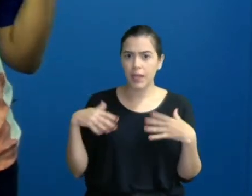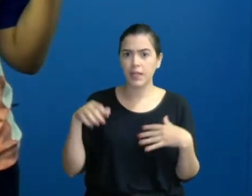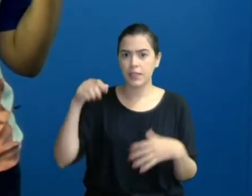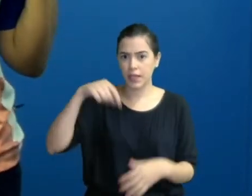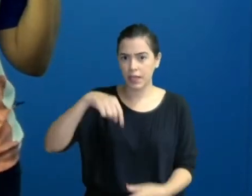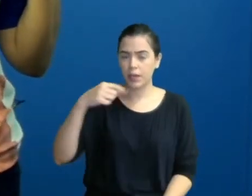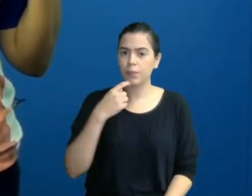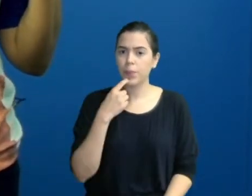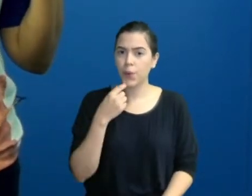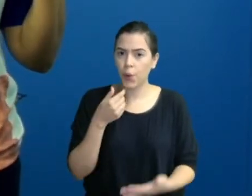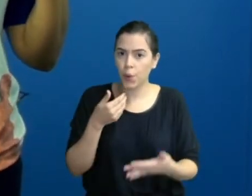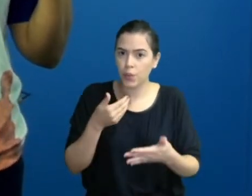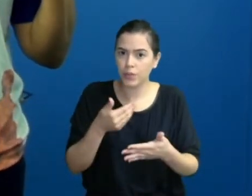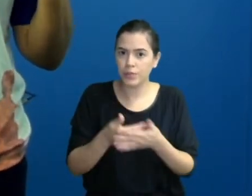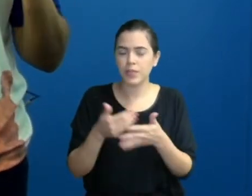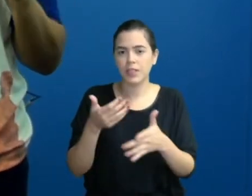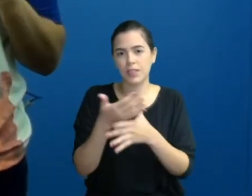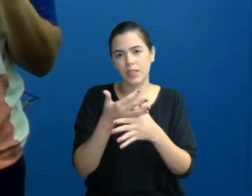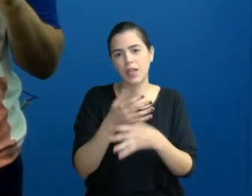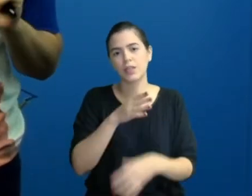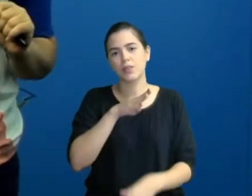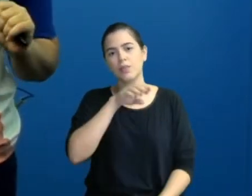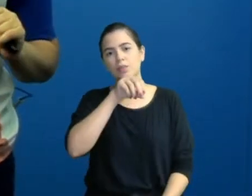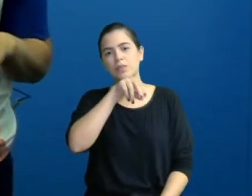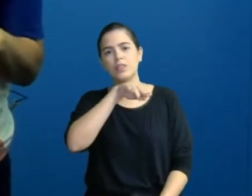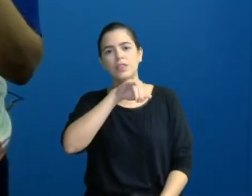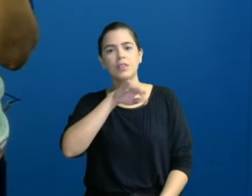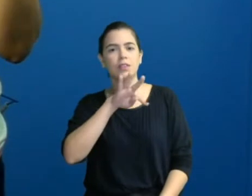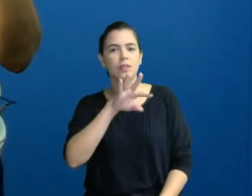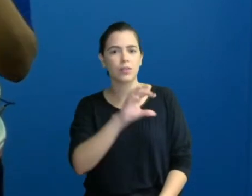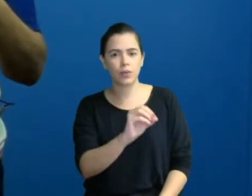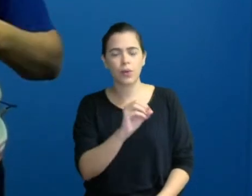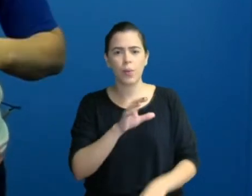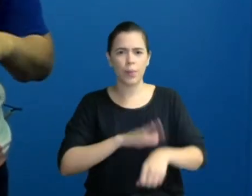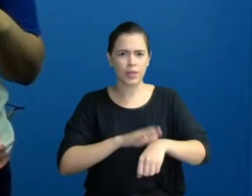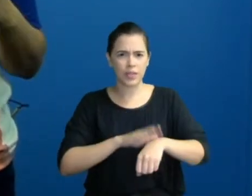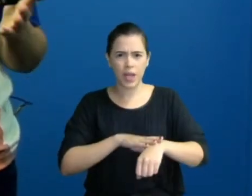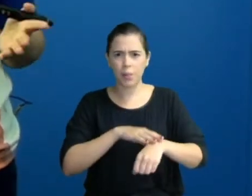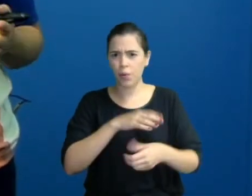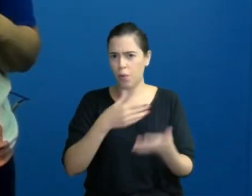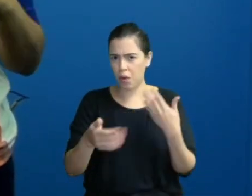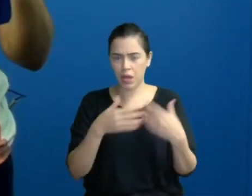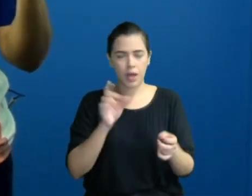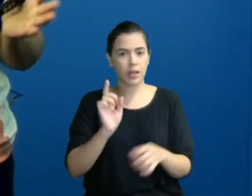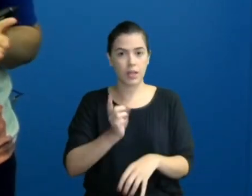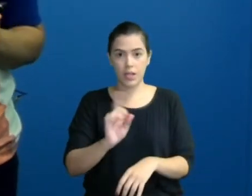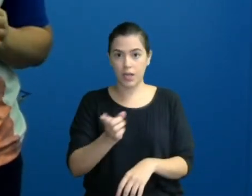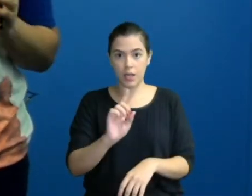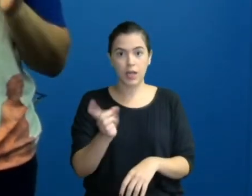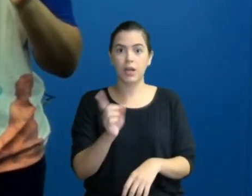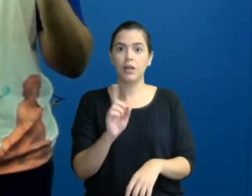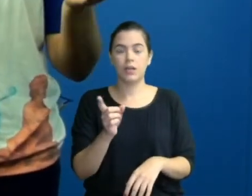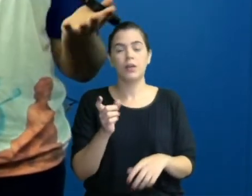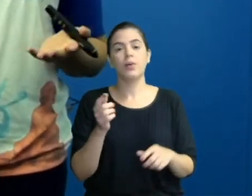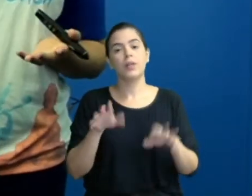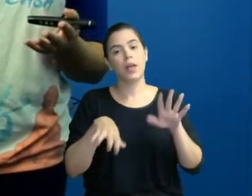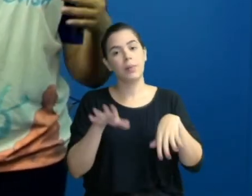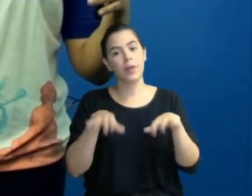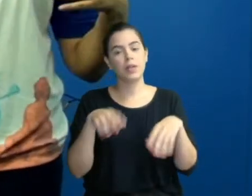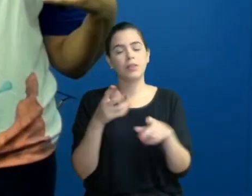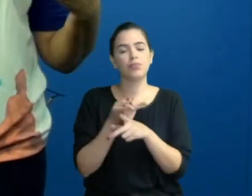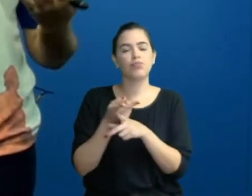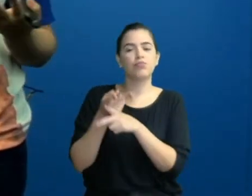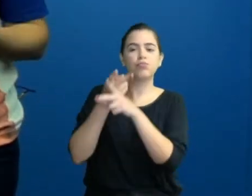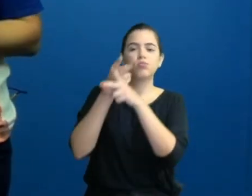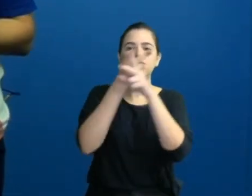aqui próximo na cidade de Bonito, mas não é em qualquer época do ano, nem em qualquer horário que eles decolam, que eles alçam voo, porque depende muito de